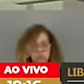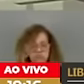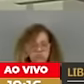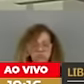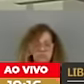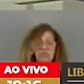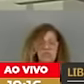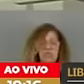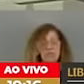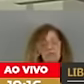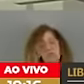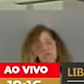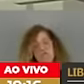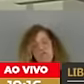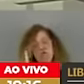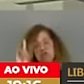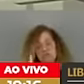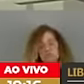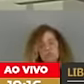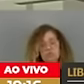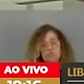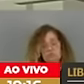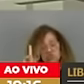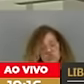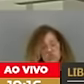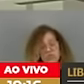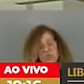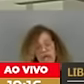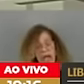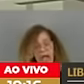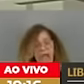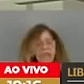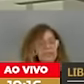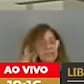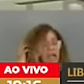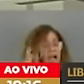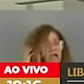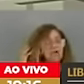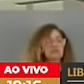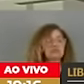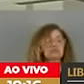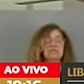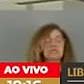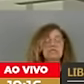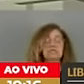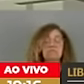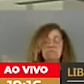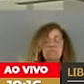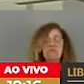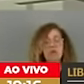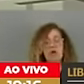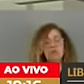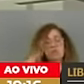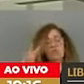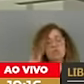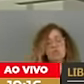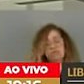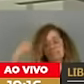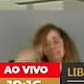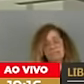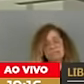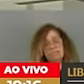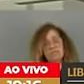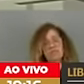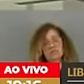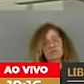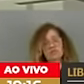reunião na diretoria da Jovem Pan e fui alertado ali dentre outras coisas que eu seria preso Essa foi a